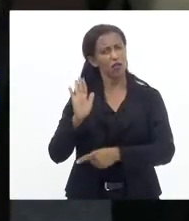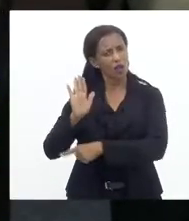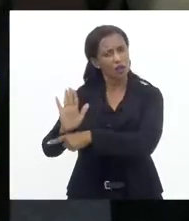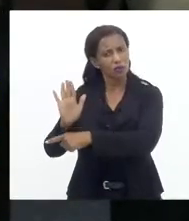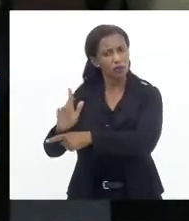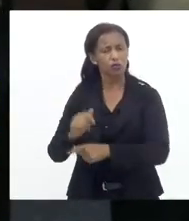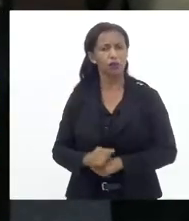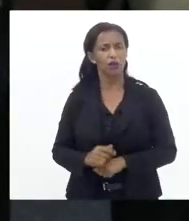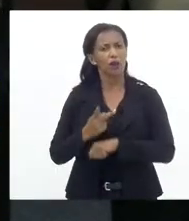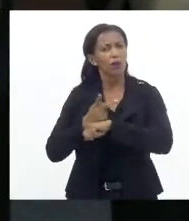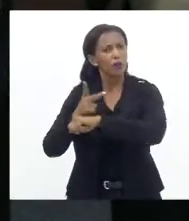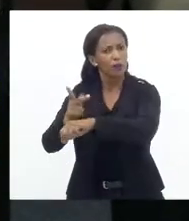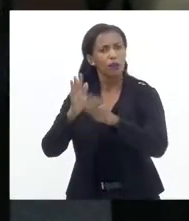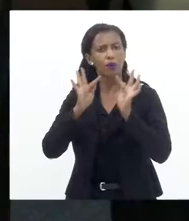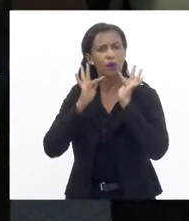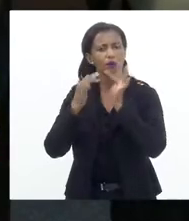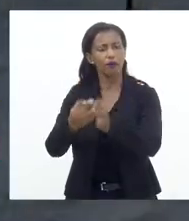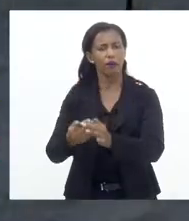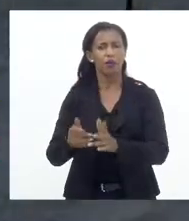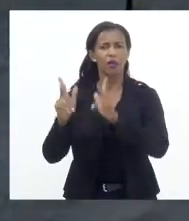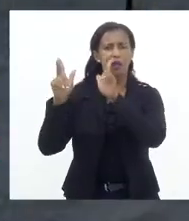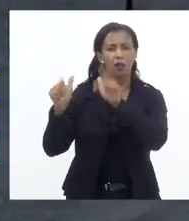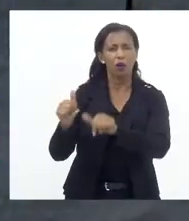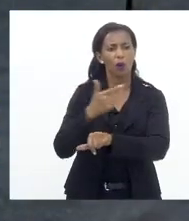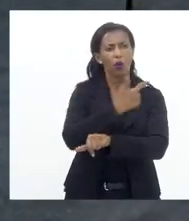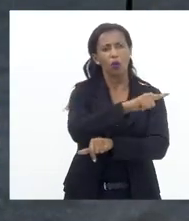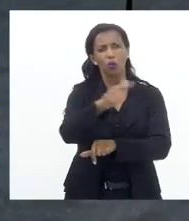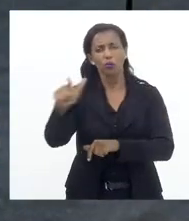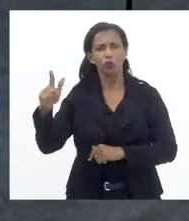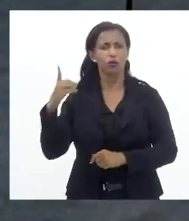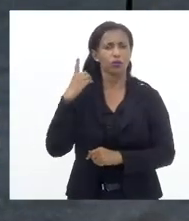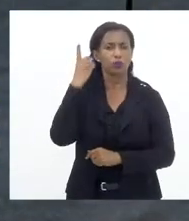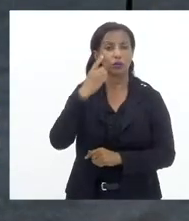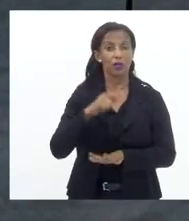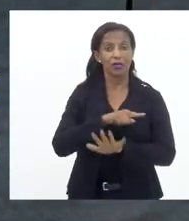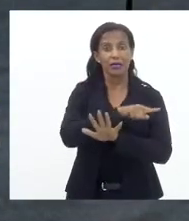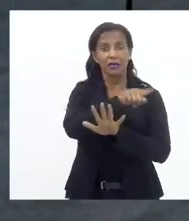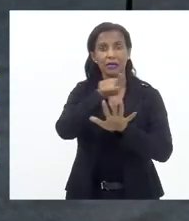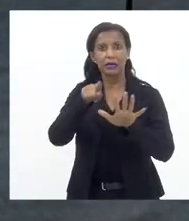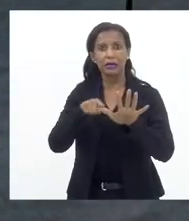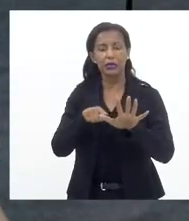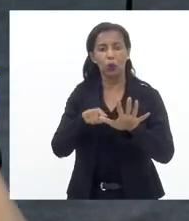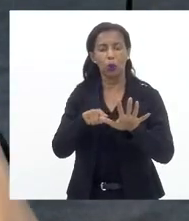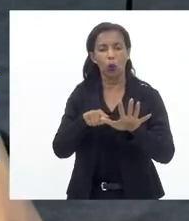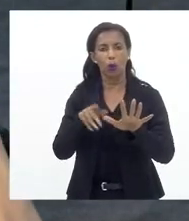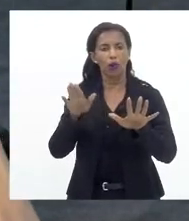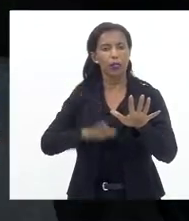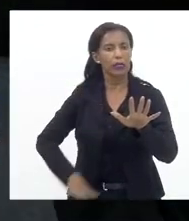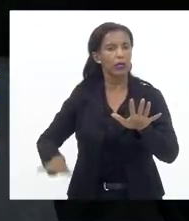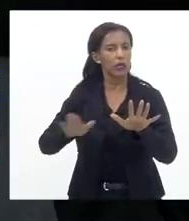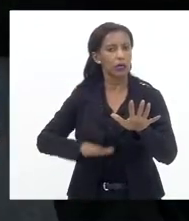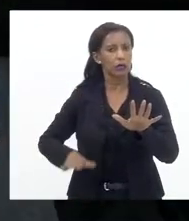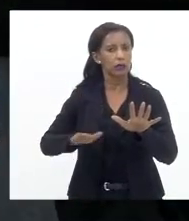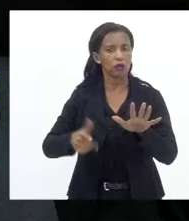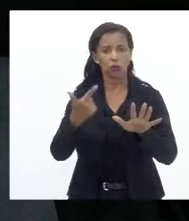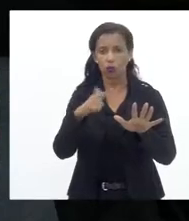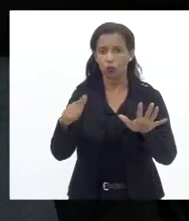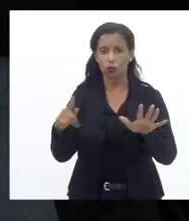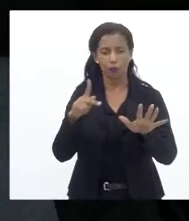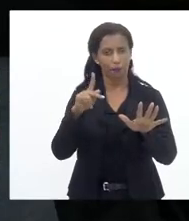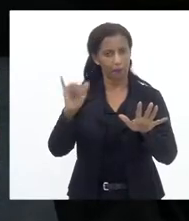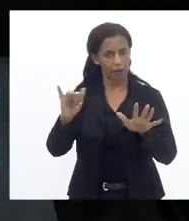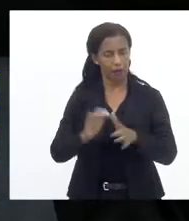uma assistência procura essa família assim como os outros colegas parlamentares são uns cinco ovos uma esposa e o jornal